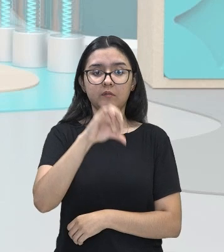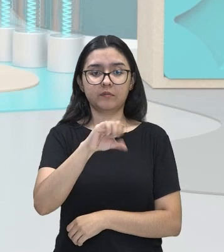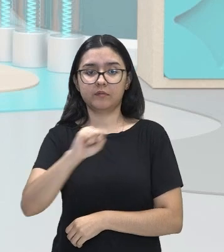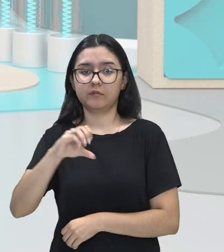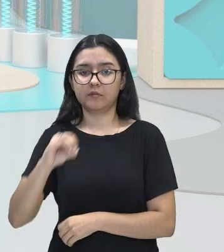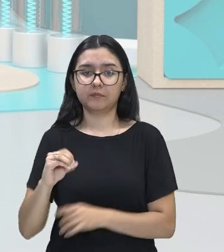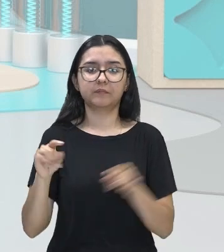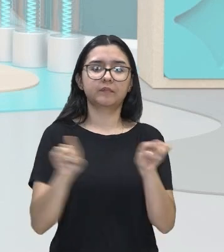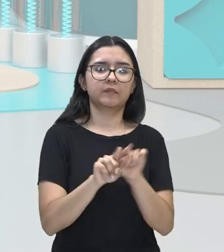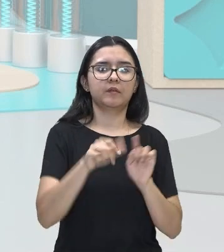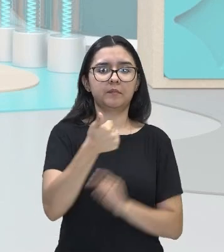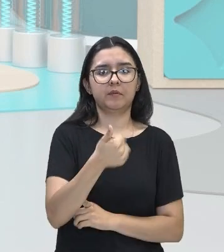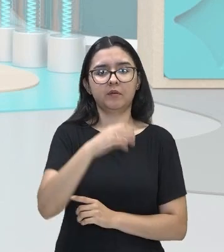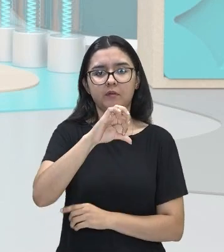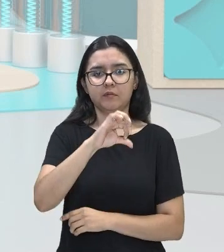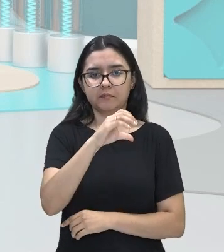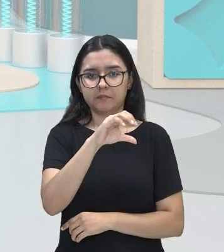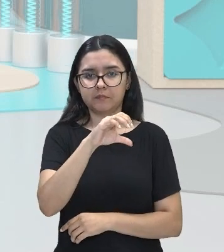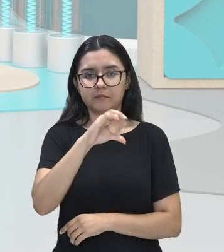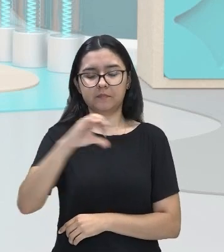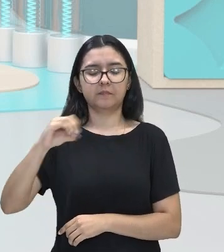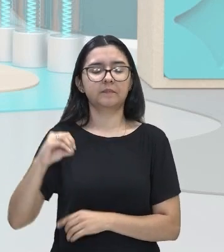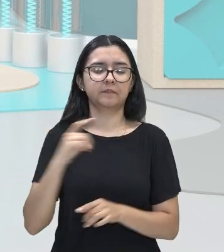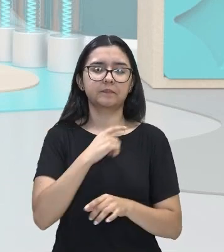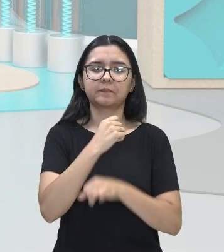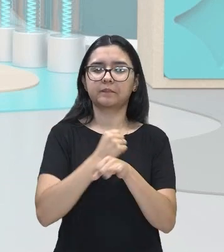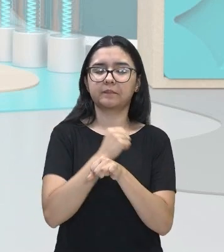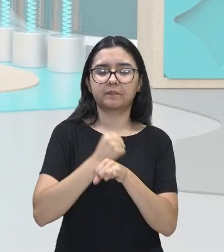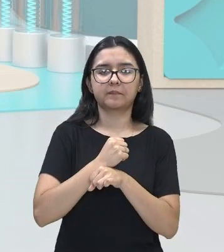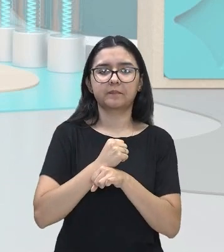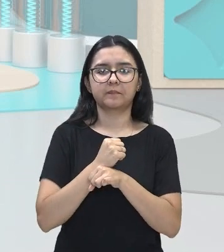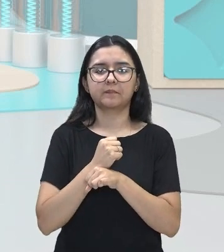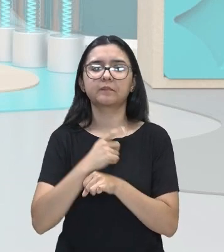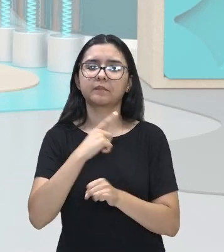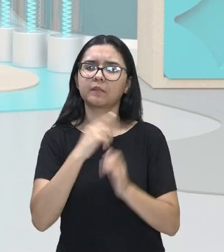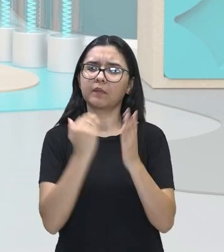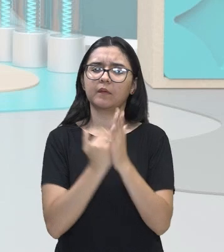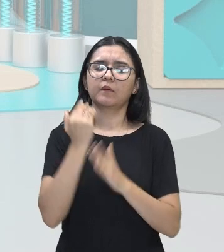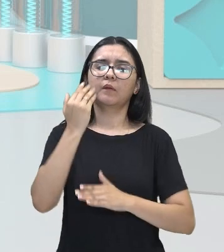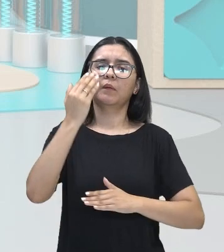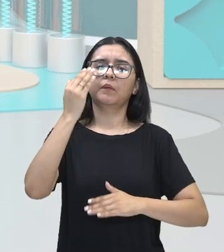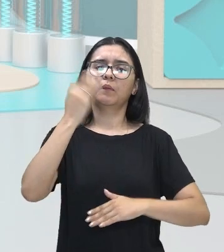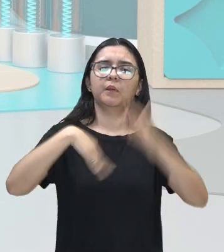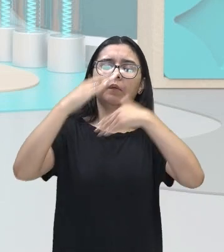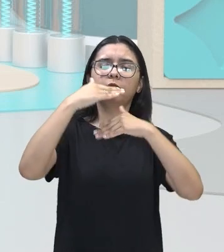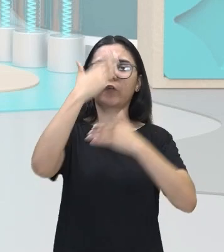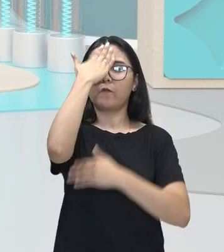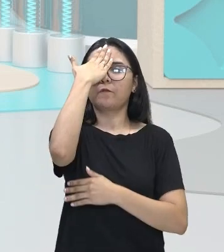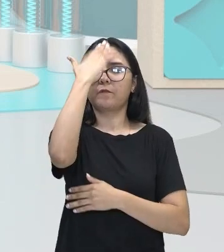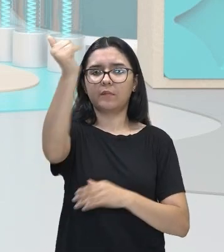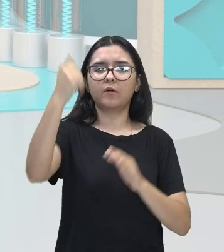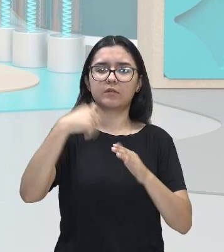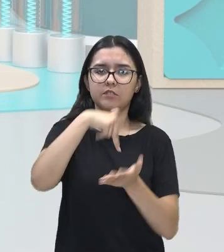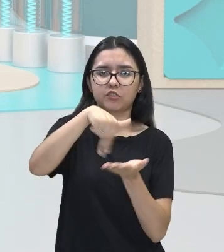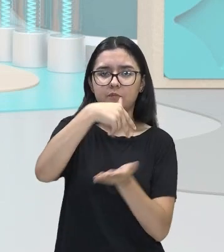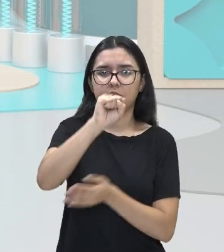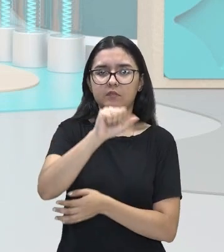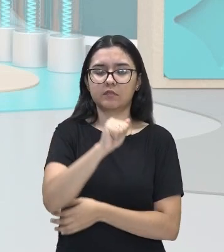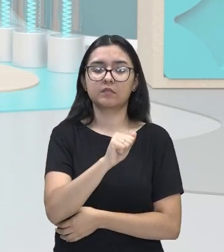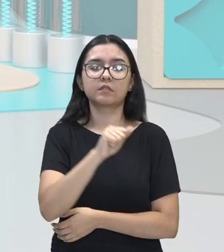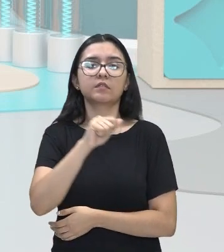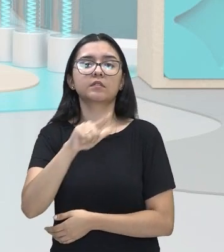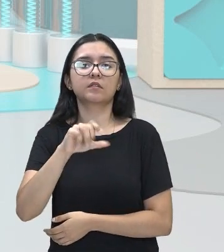e 1990 foi o ano assim, de maior popularização da salsa. Isso porque ela